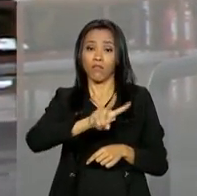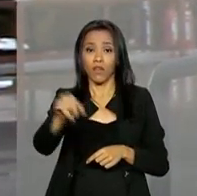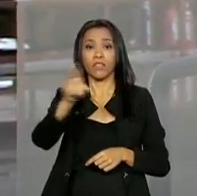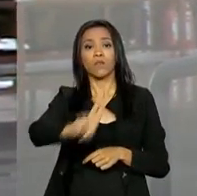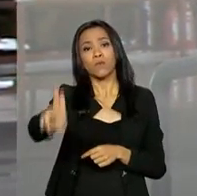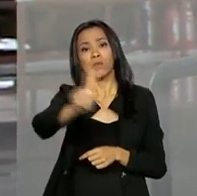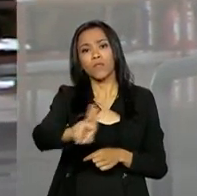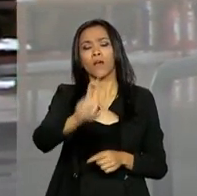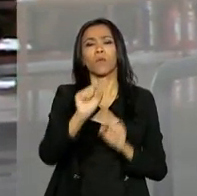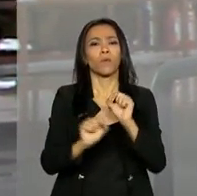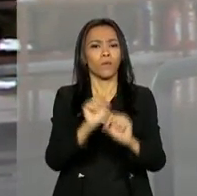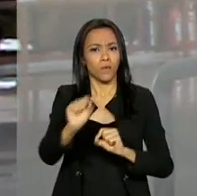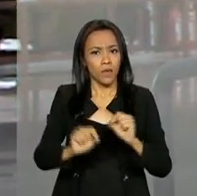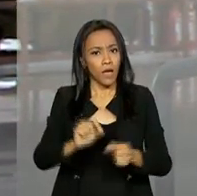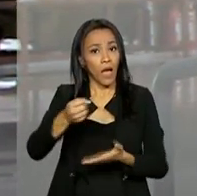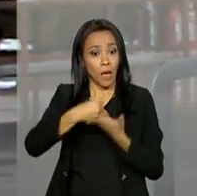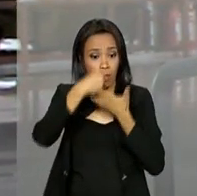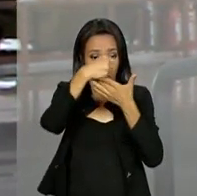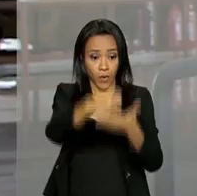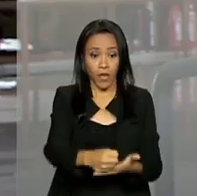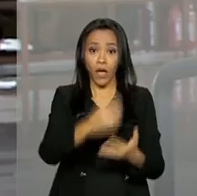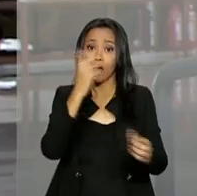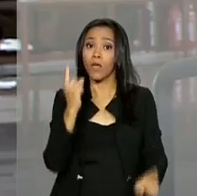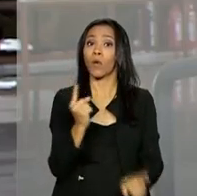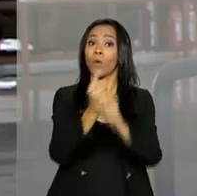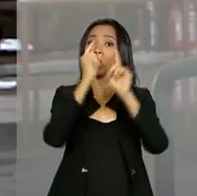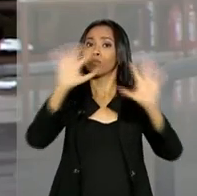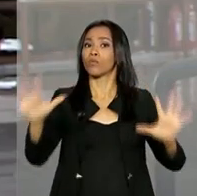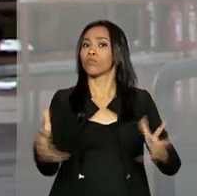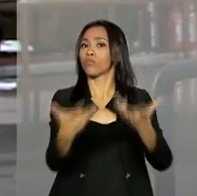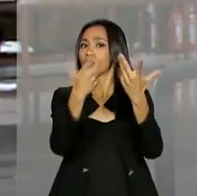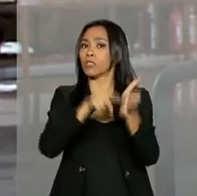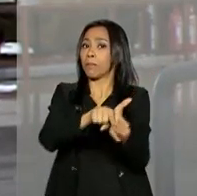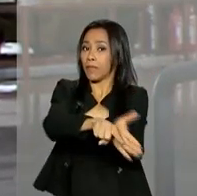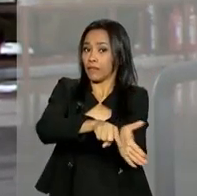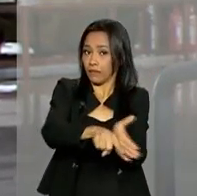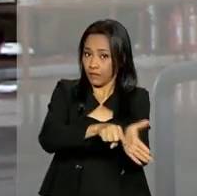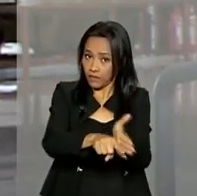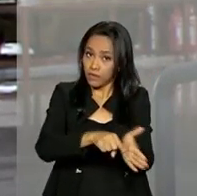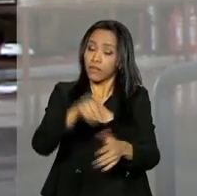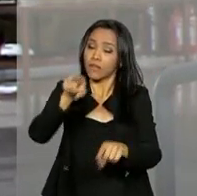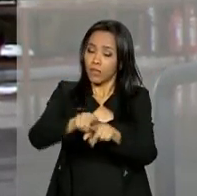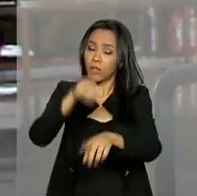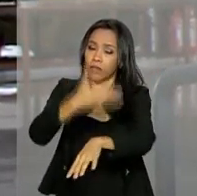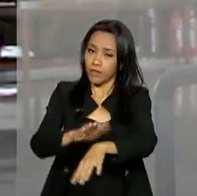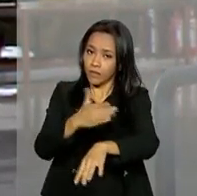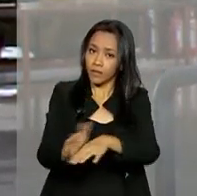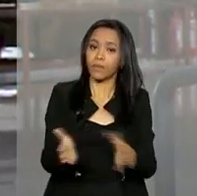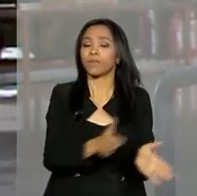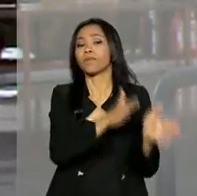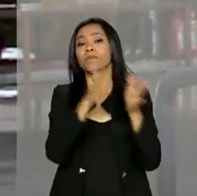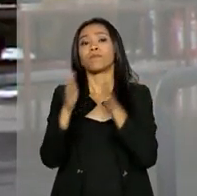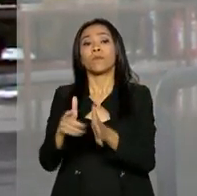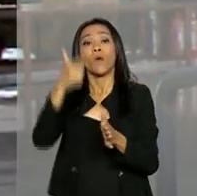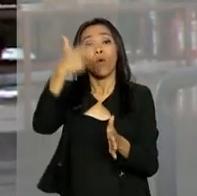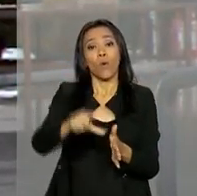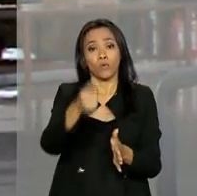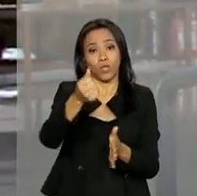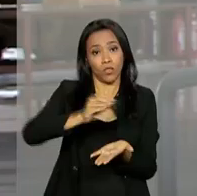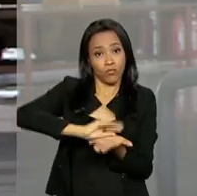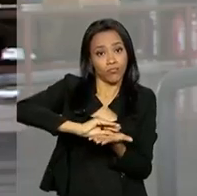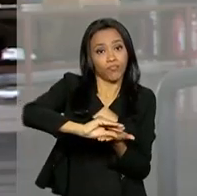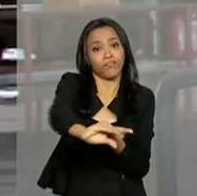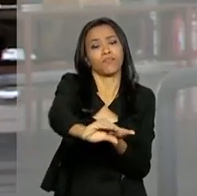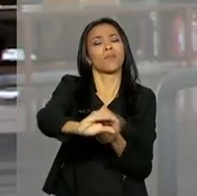apoiar a realização onde eventos científicos de ações de capacitação na outra liberação de recursos do mec liberou